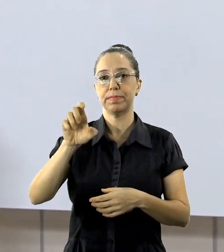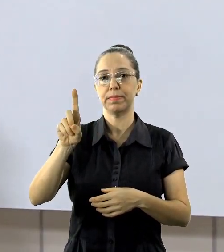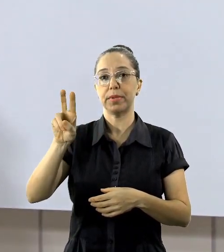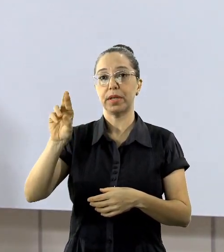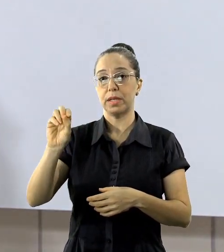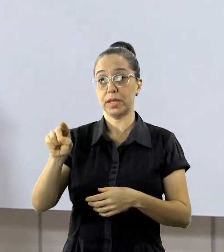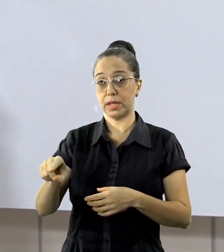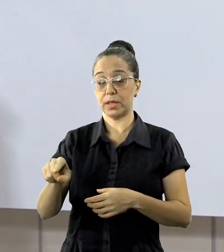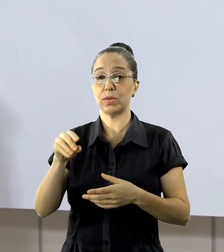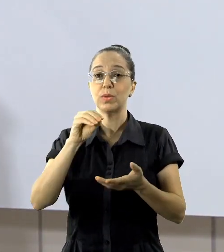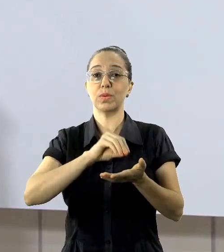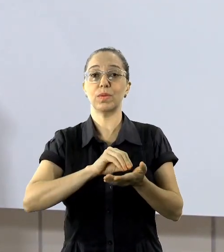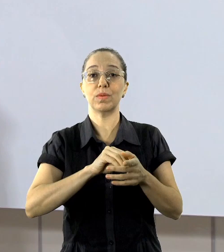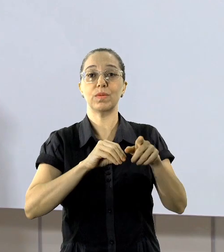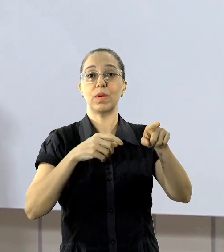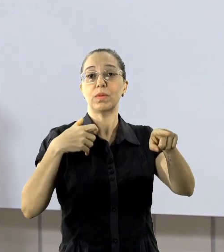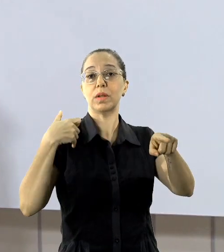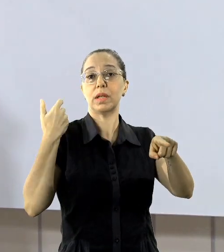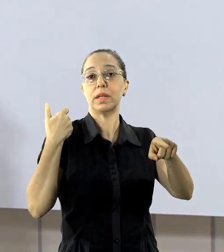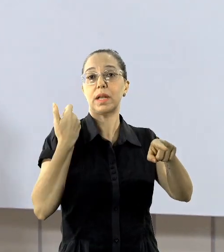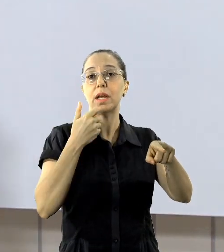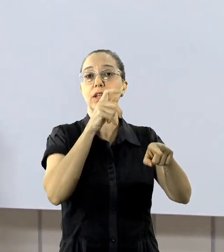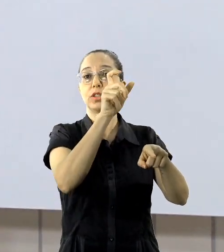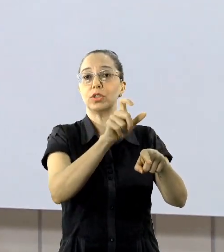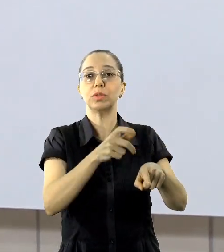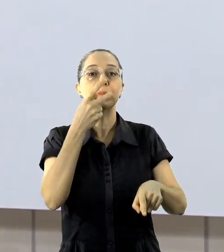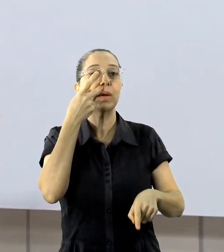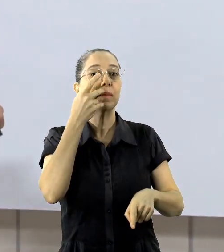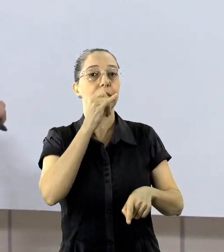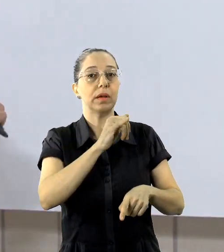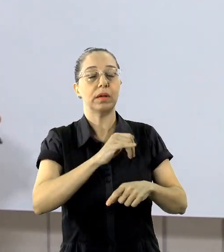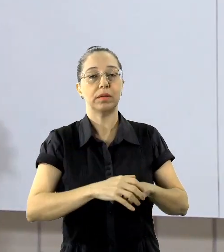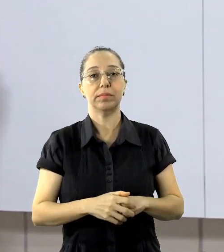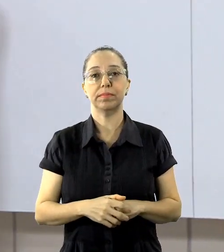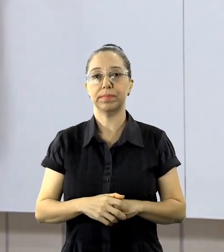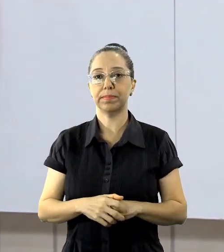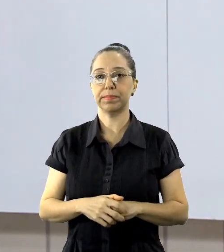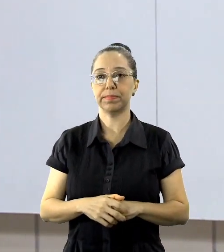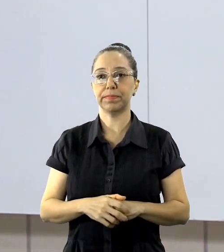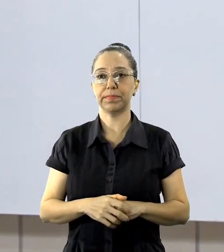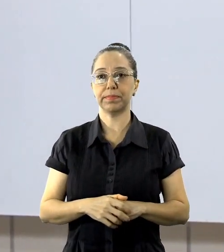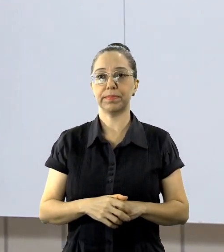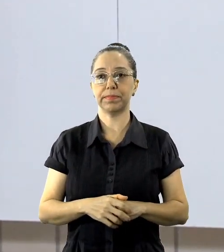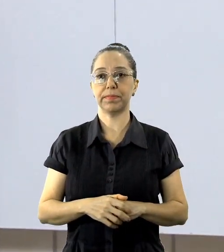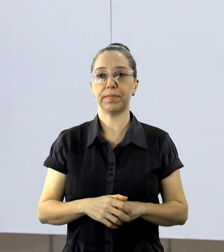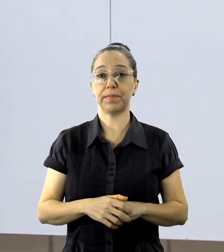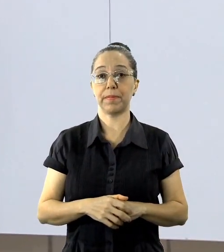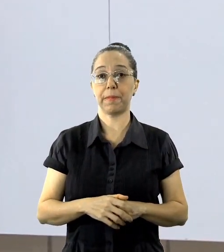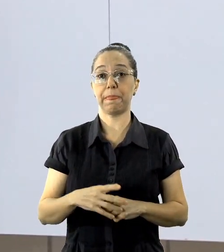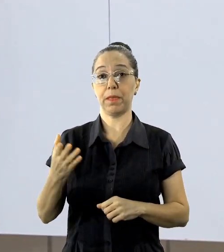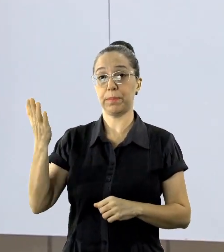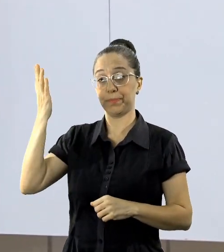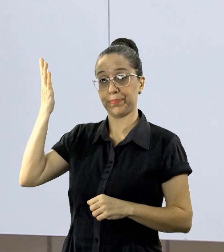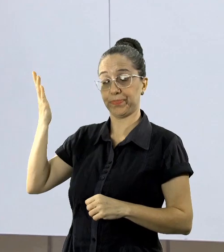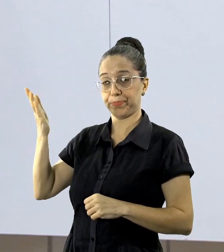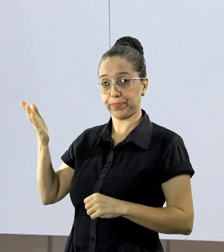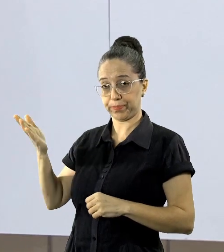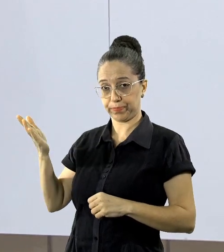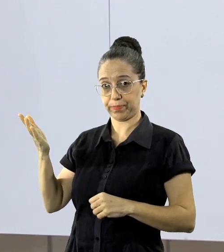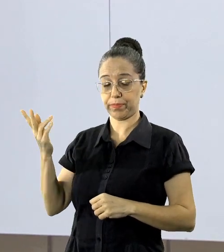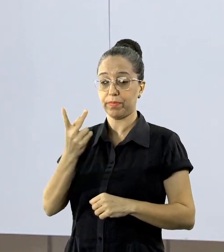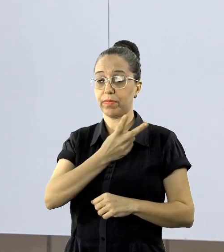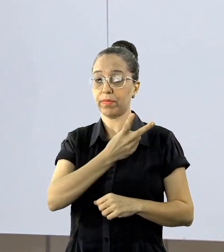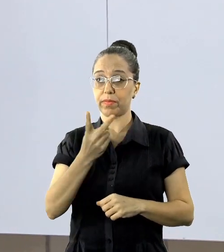Pedro. Como é que nós vamos fazer? Olha só, você sabe que a soma da idade dos dois